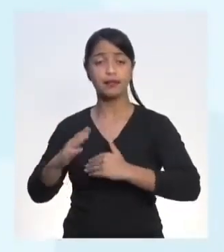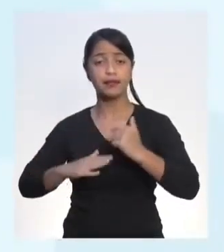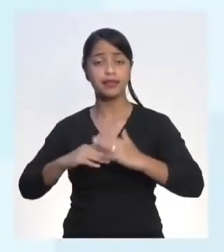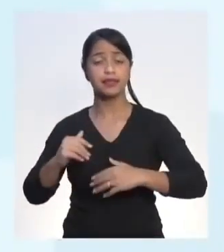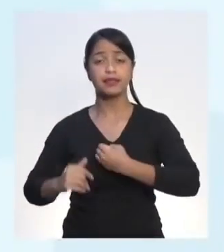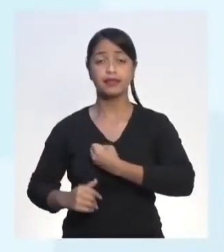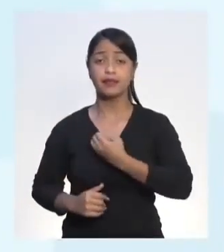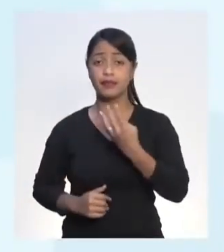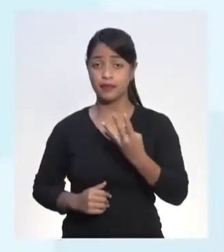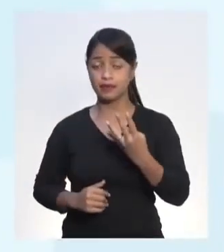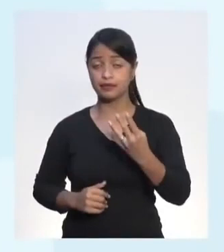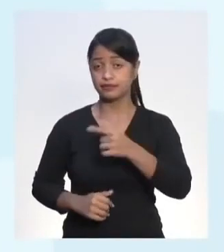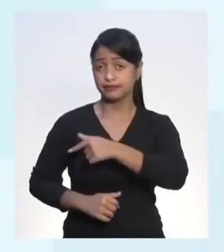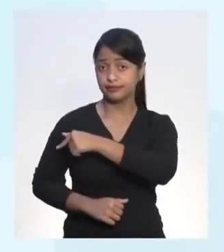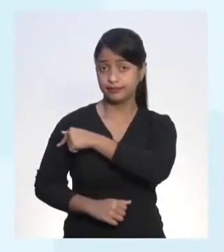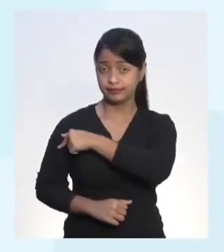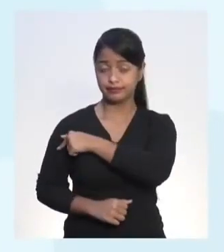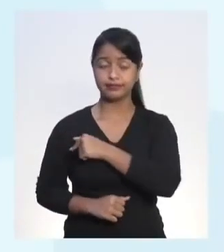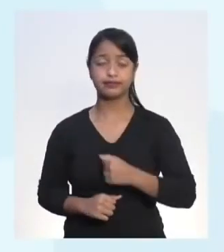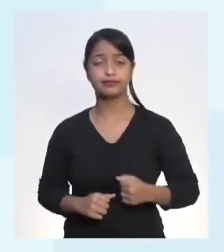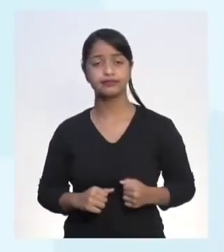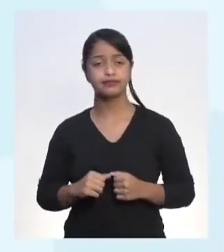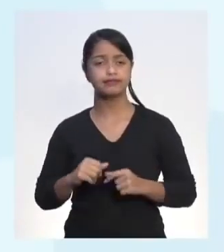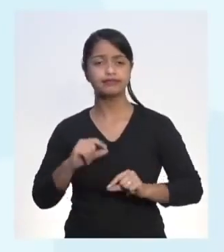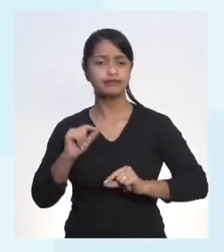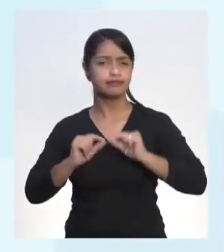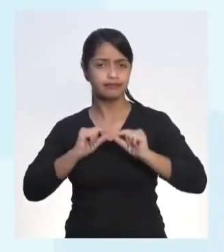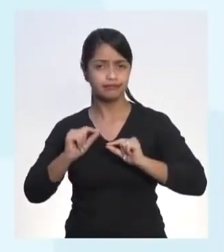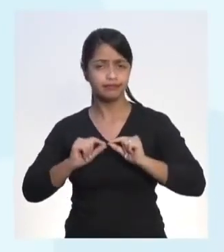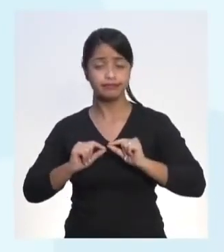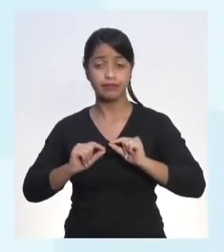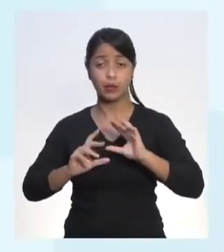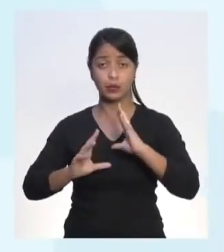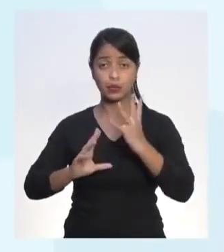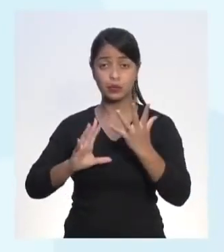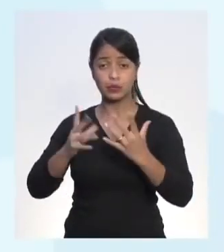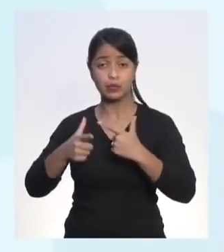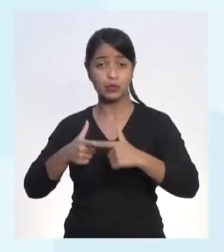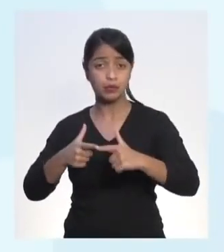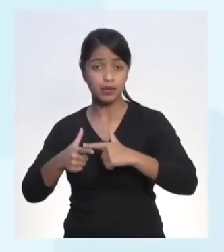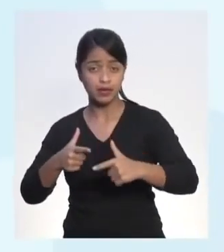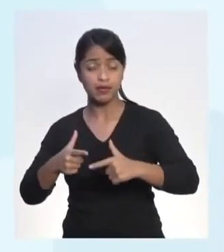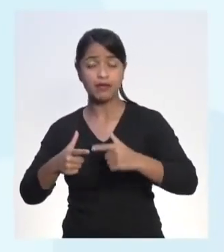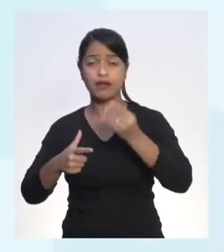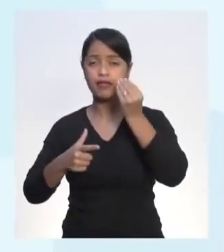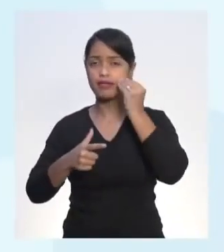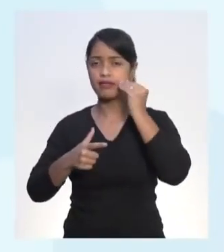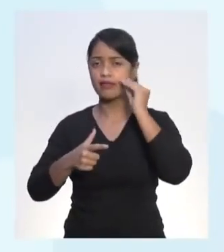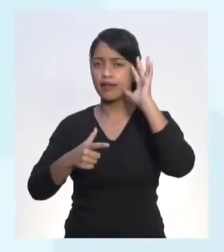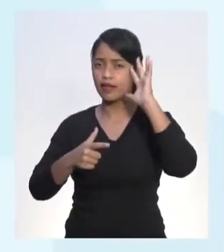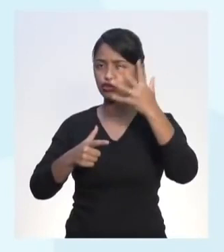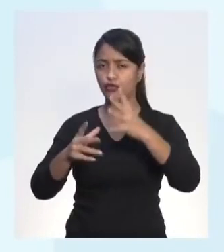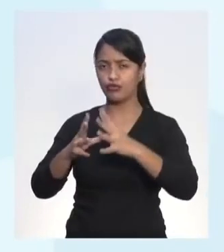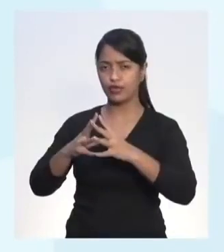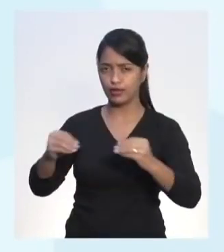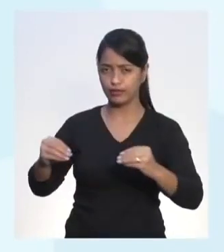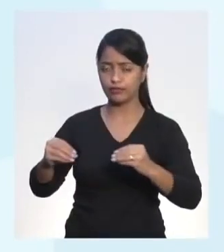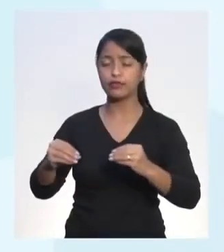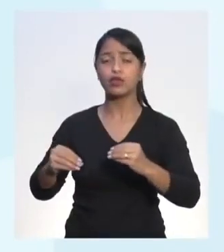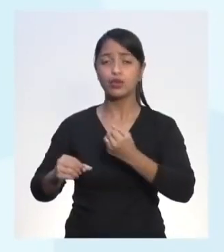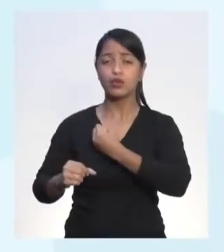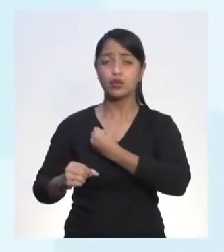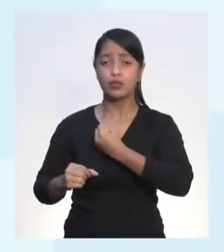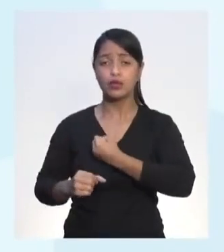do 7º ano. Essa habilidade aí é resolver e elaborar situações, problemas que envolvam operações com números